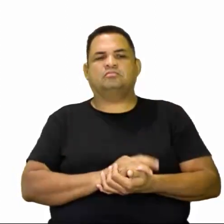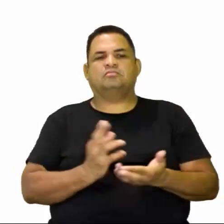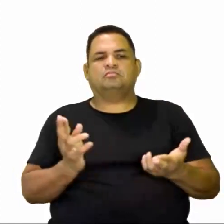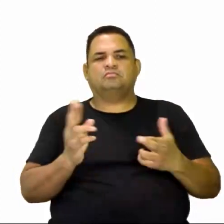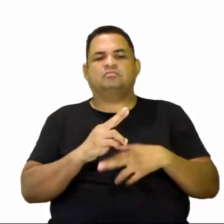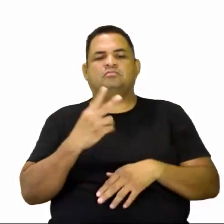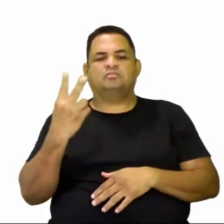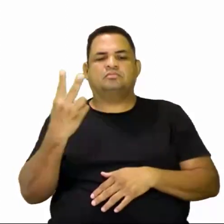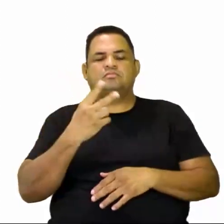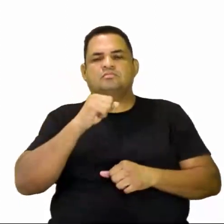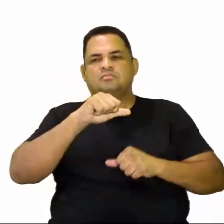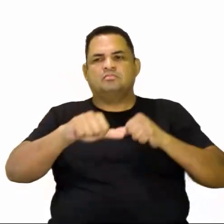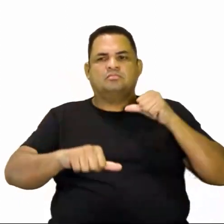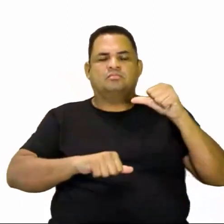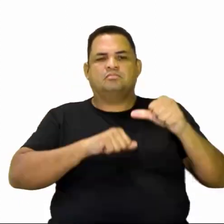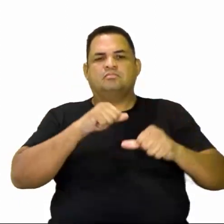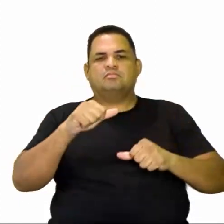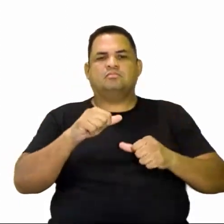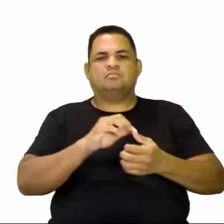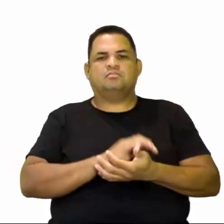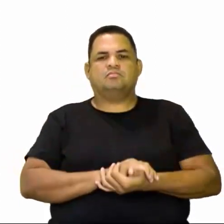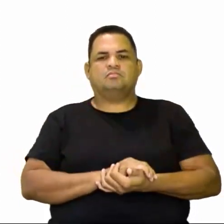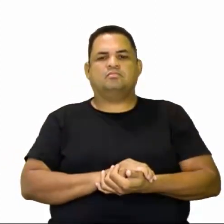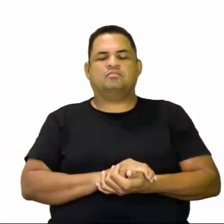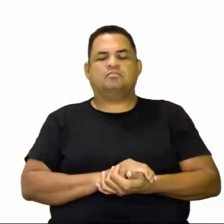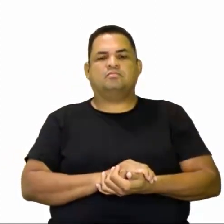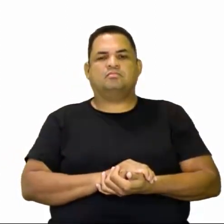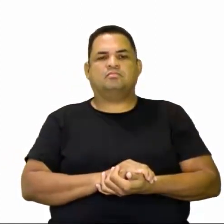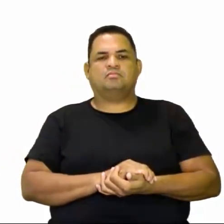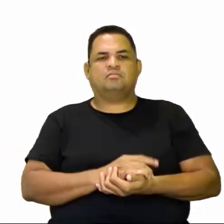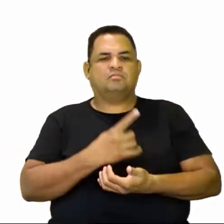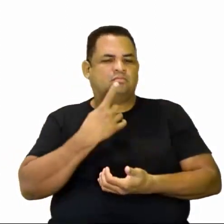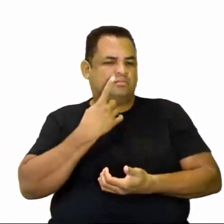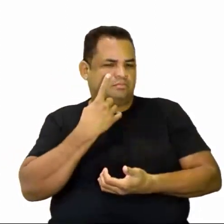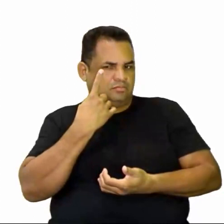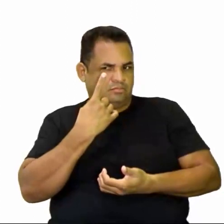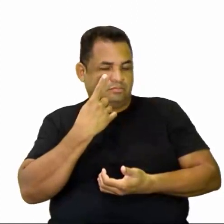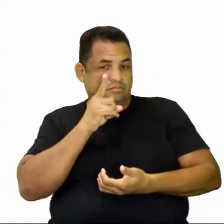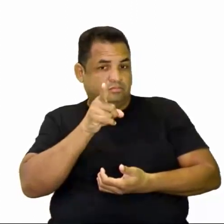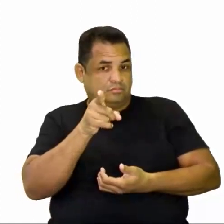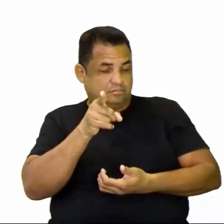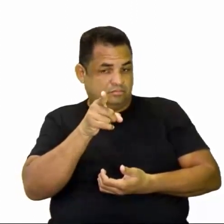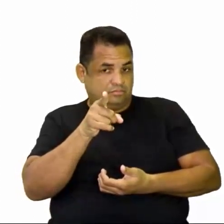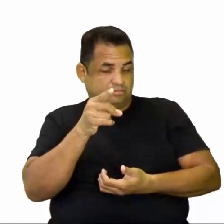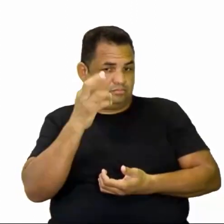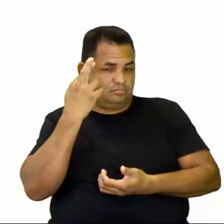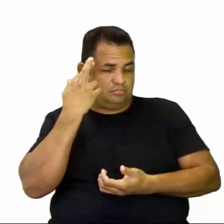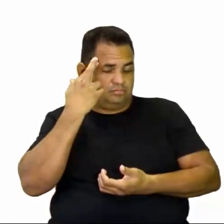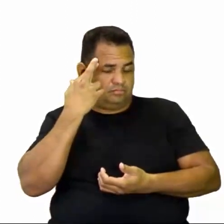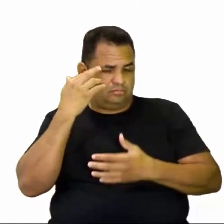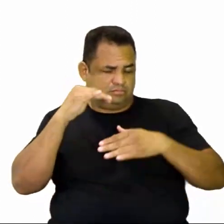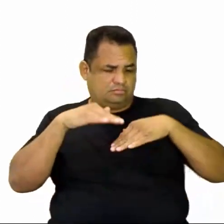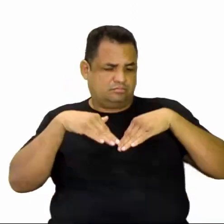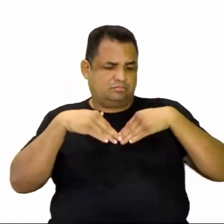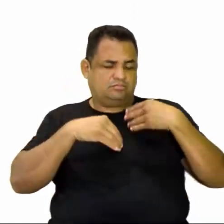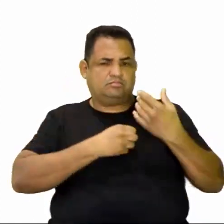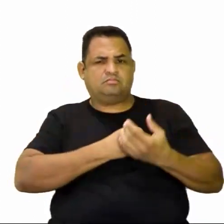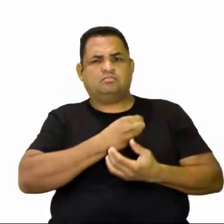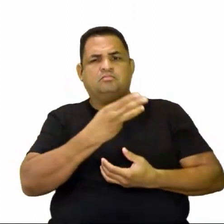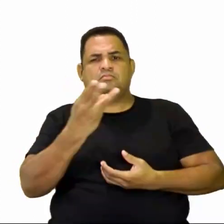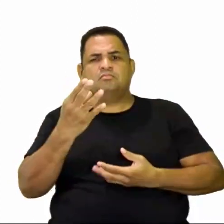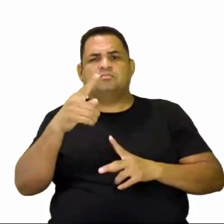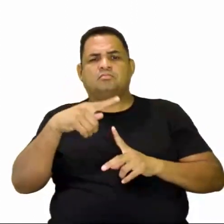dupla troca. Meu caro aluno, se você refletir, quantos tipos de